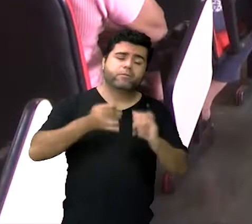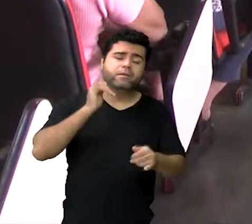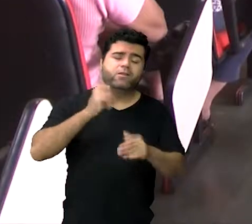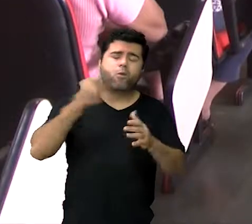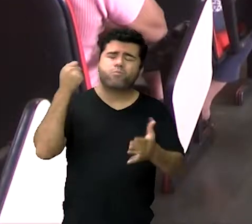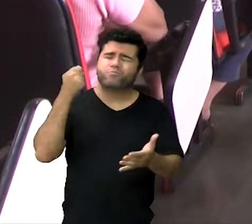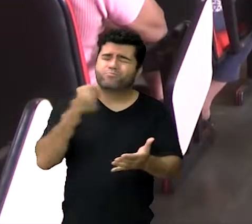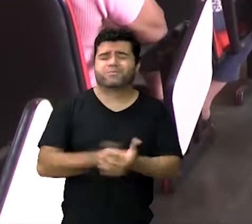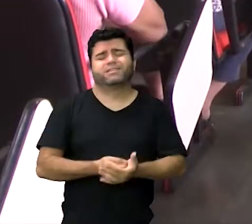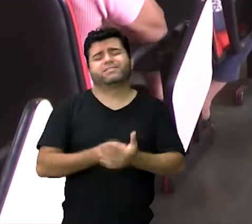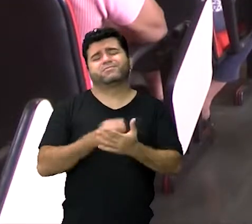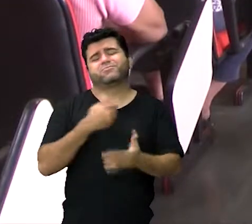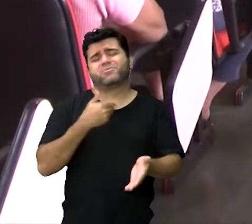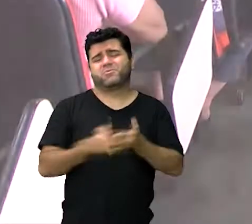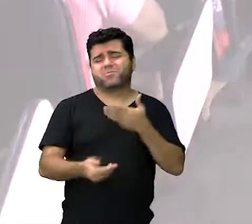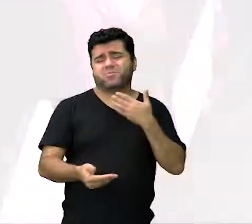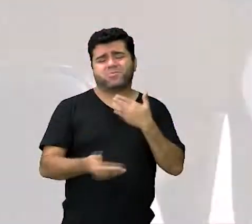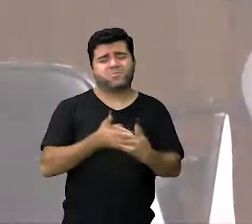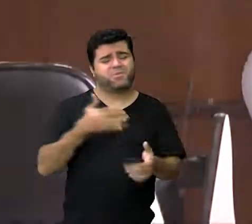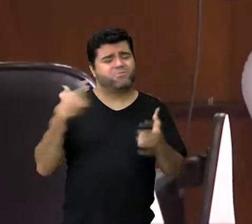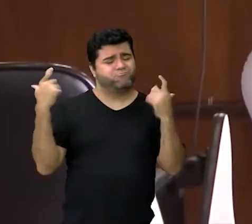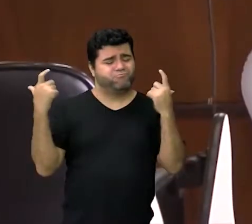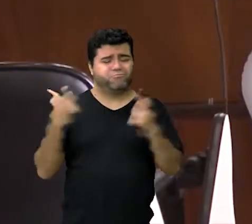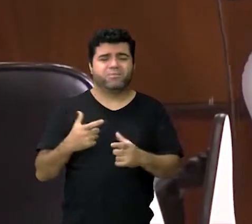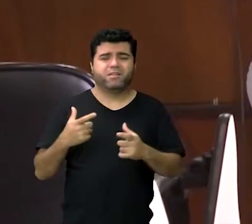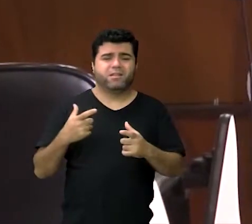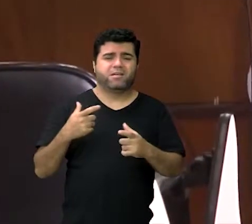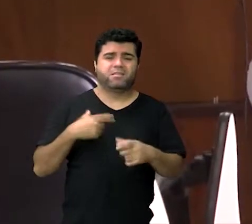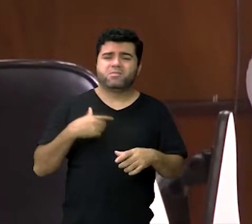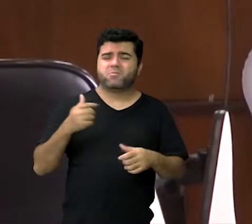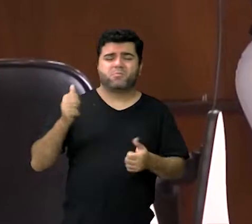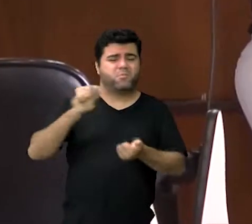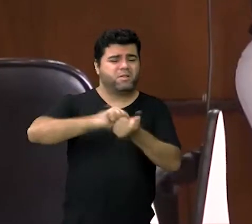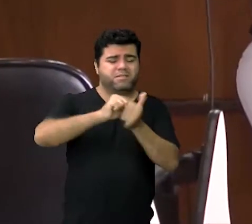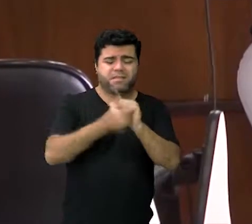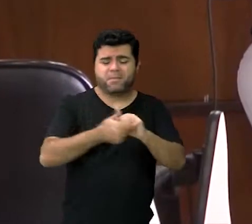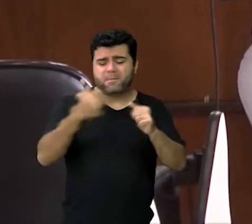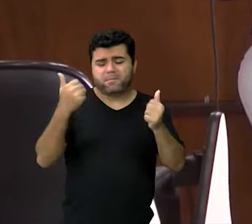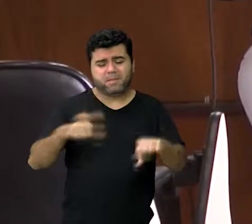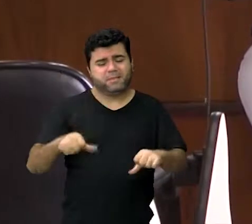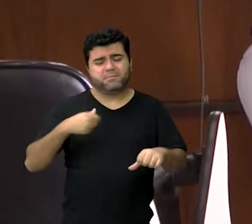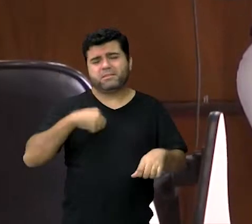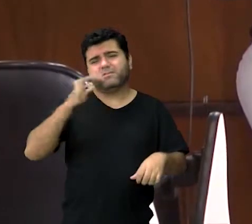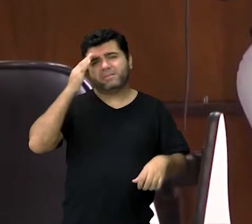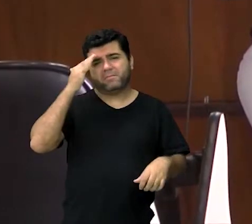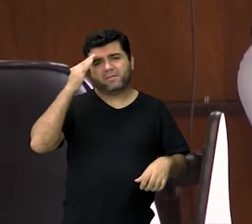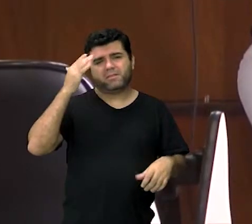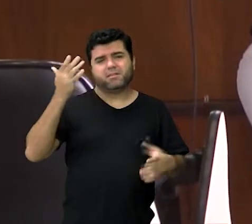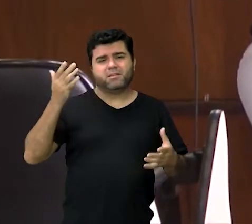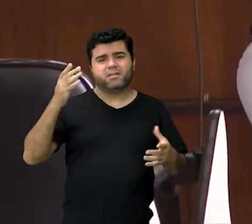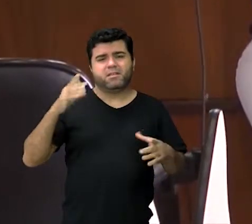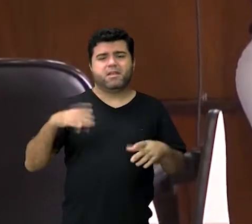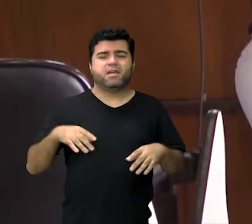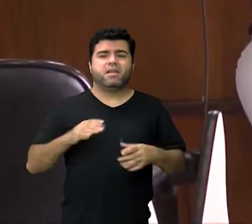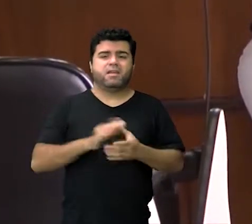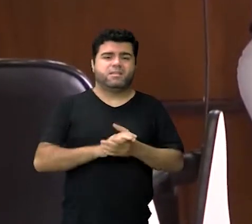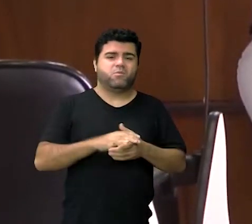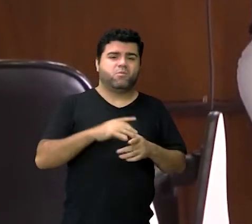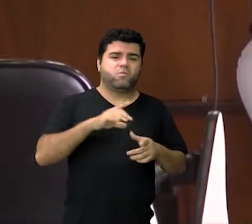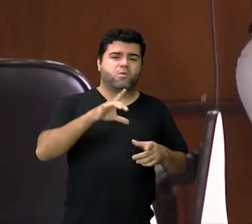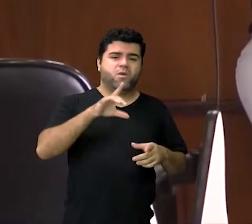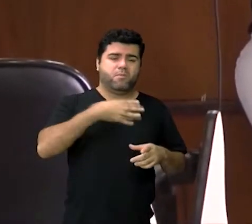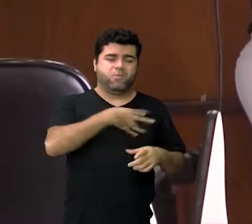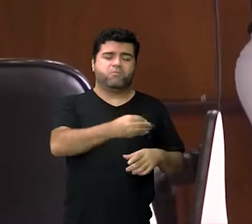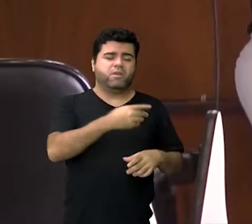obrigação de toda e qualquer instituição. É um péssimo atendimento, péssima qualidade, você já vai considerando tudo, né? O Daniel foi mal atendido da recepção